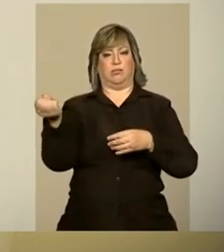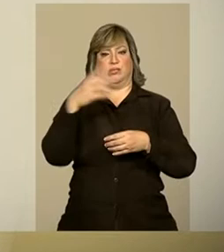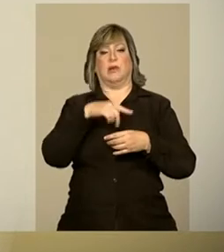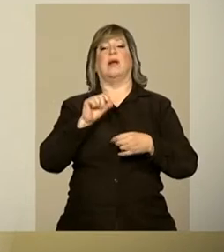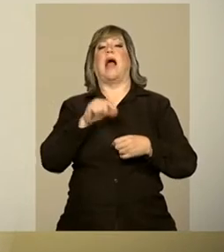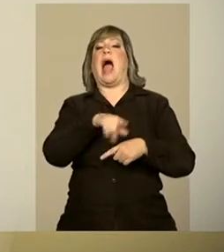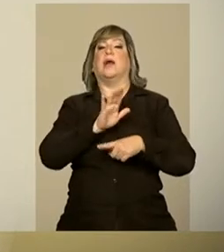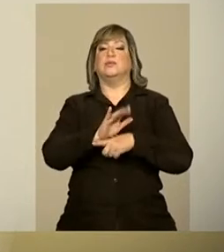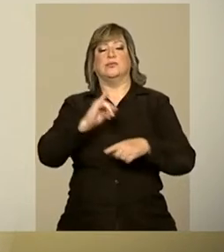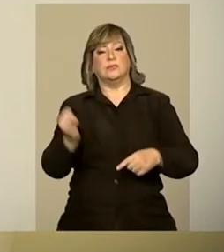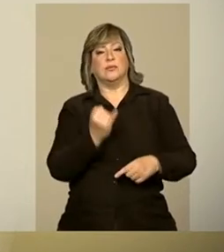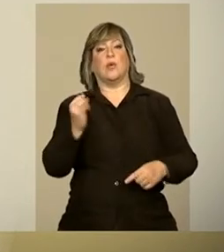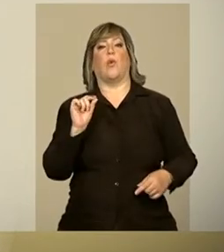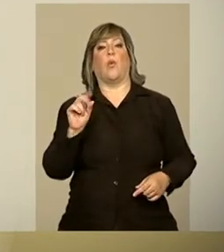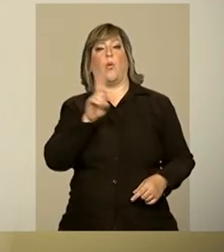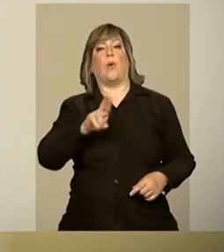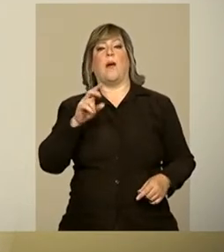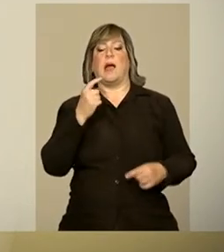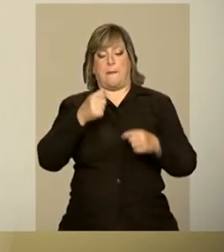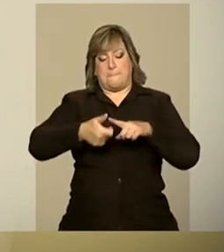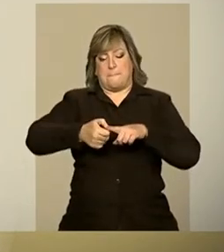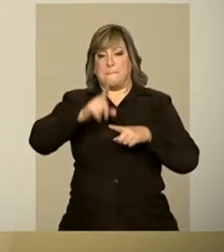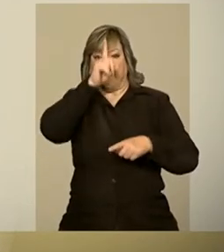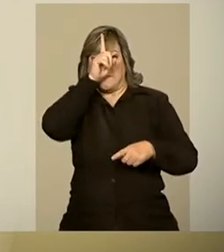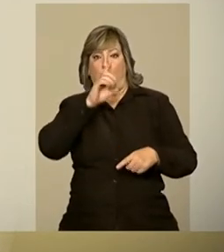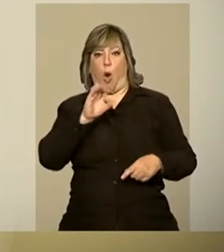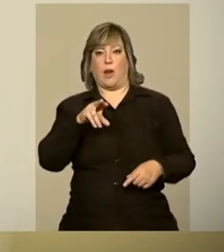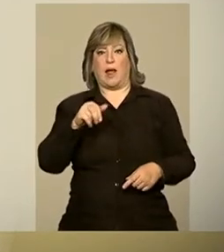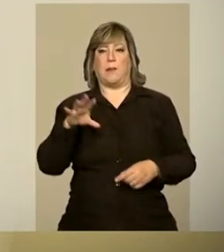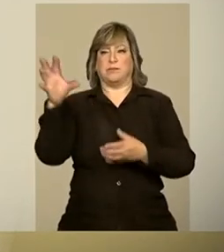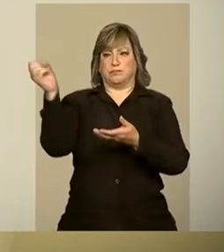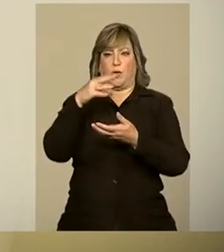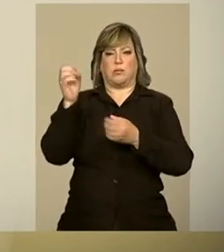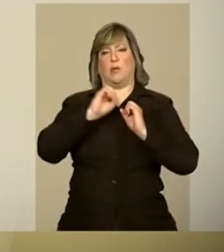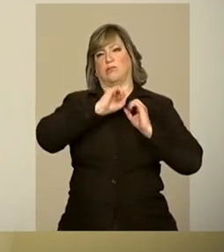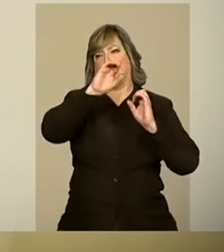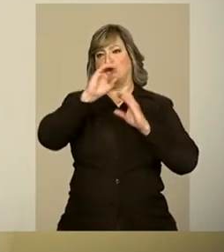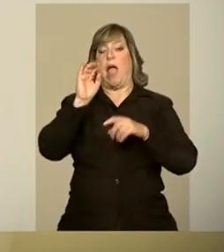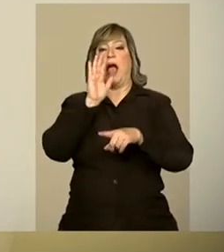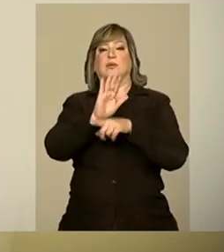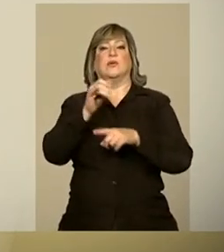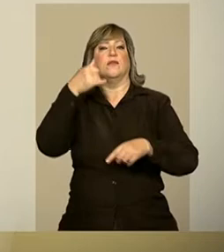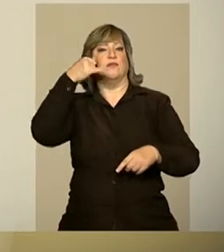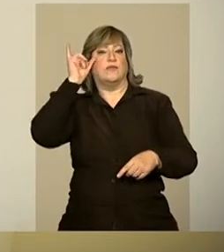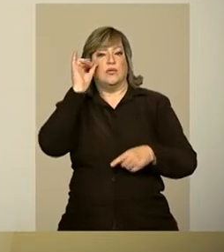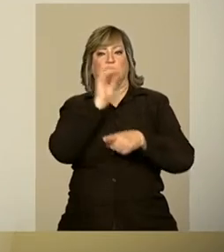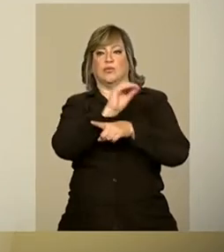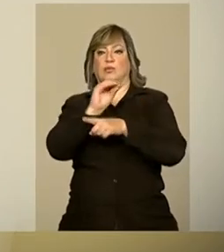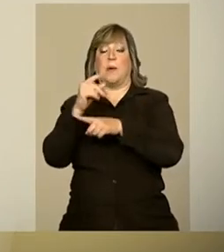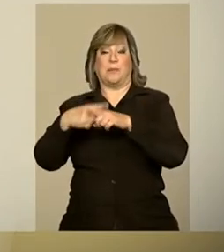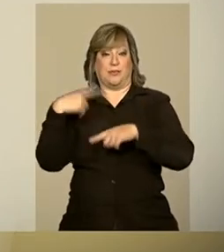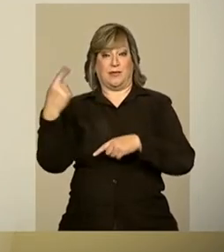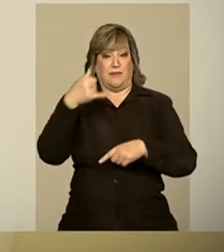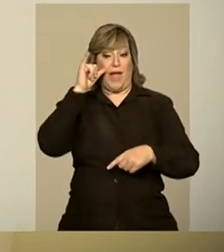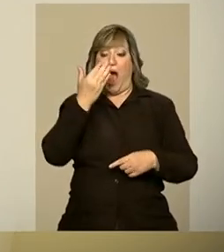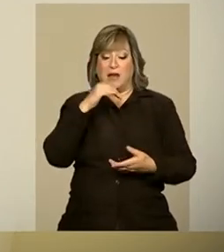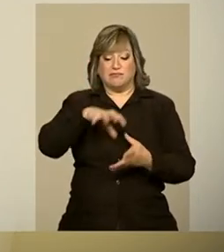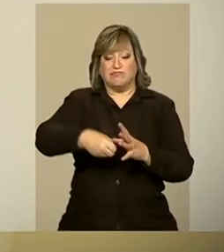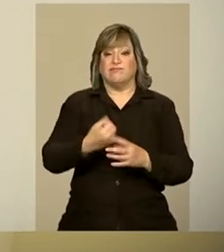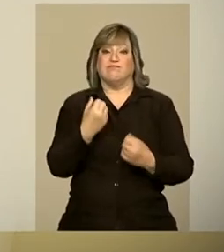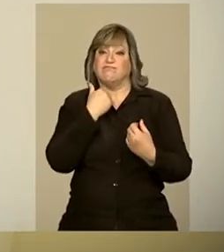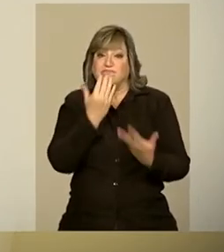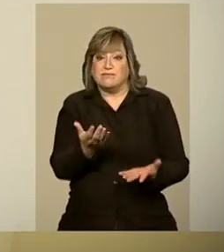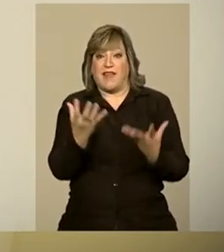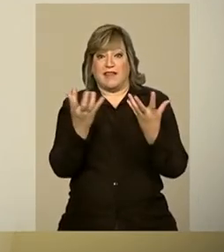milho subsidiado da Conab e, assim, alimentando o rebanho dos pequenos agricultores da região. Já o caminhão-pipa